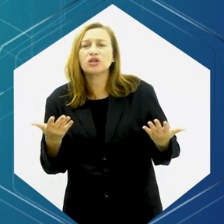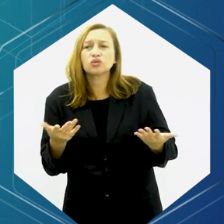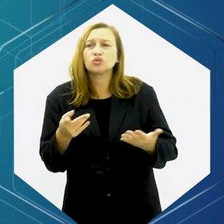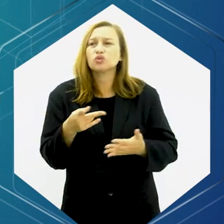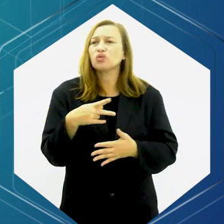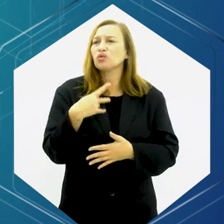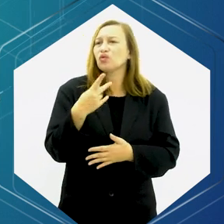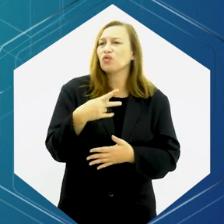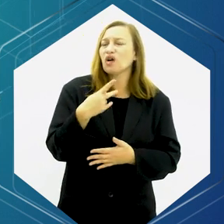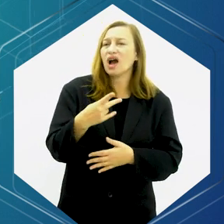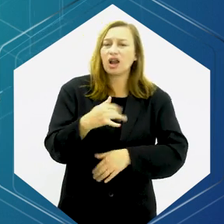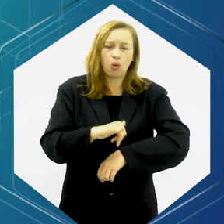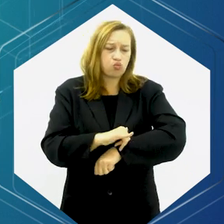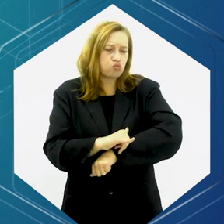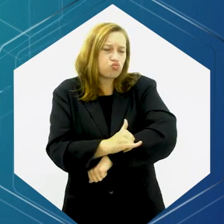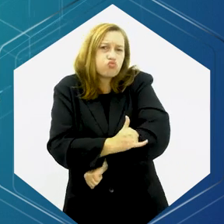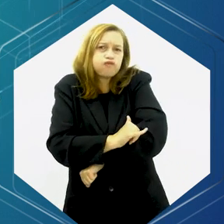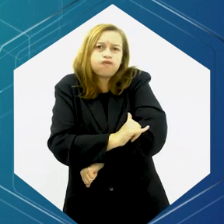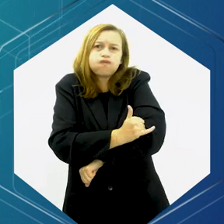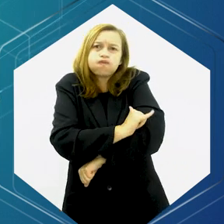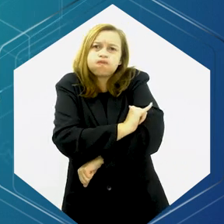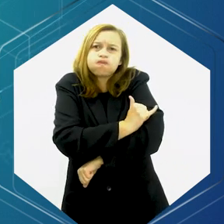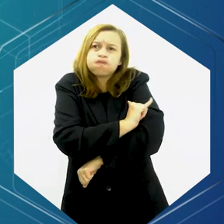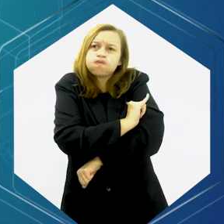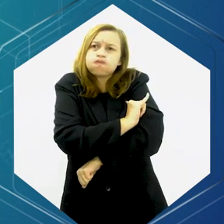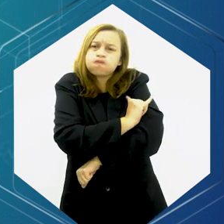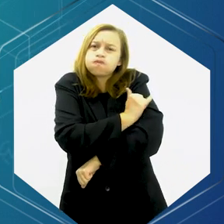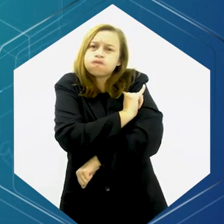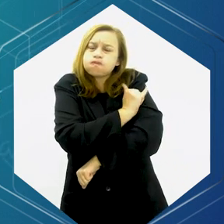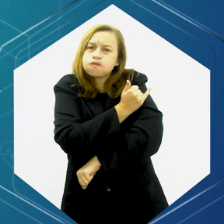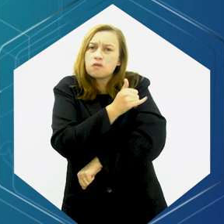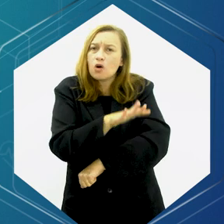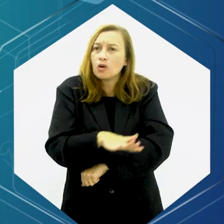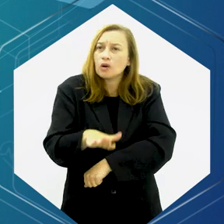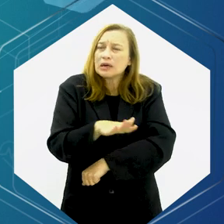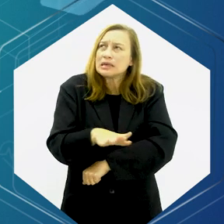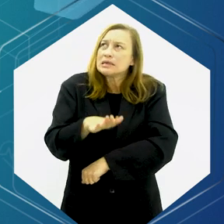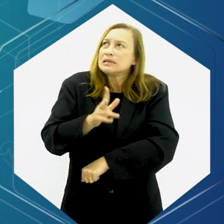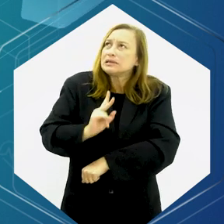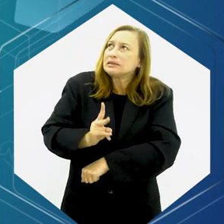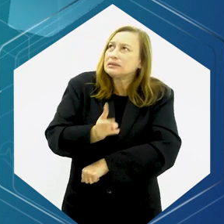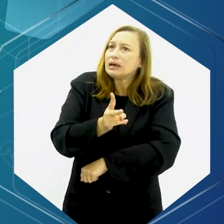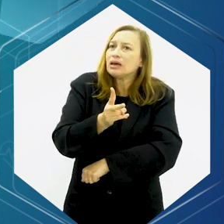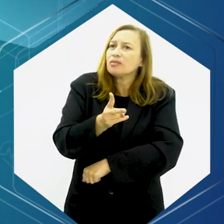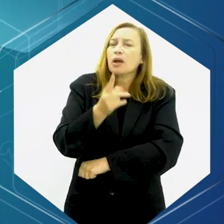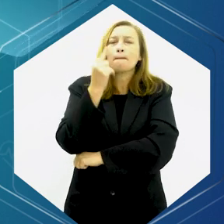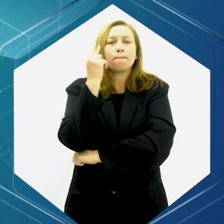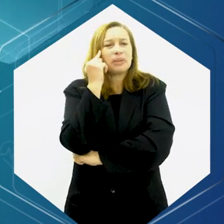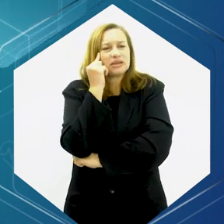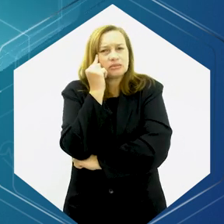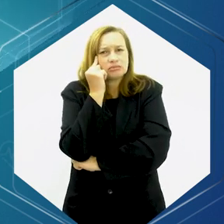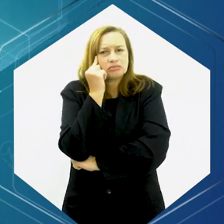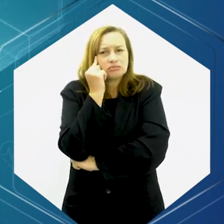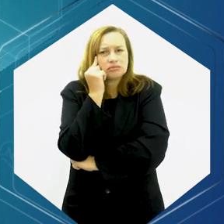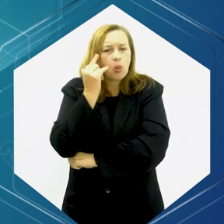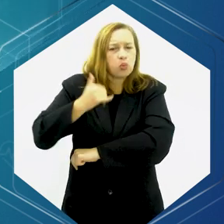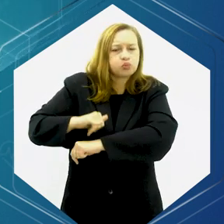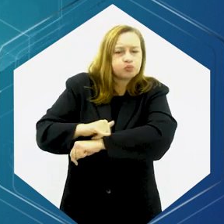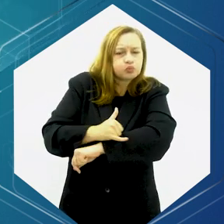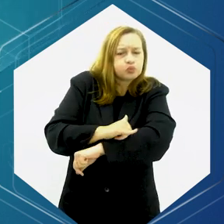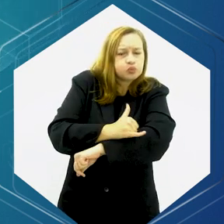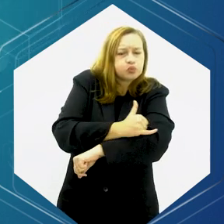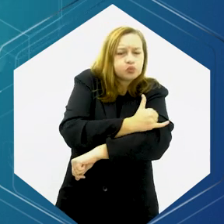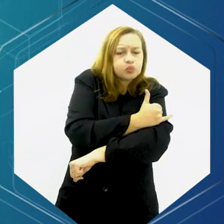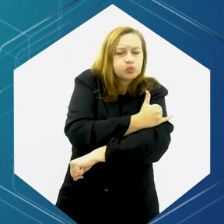se fala de obesidade eh a gente sempre deve eh pensar que a